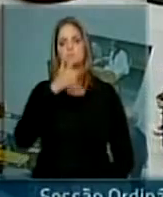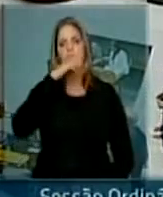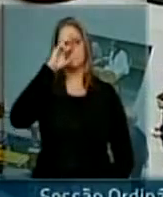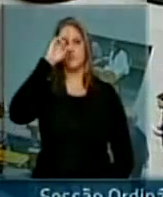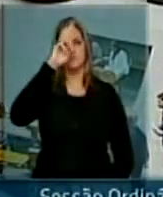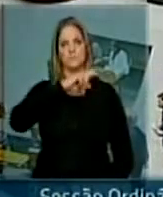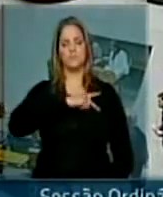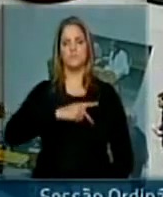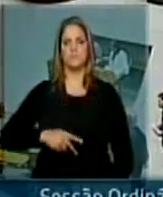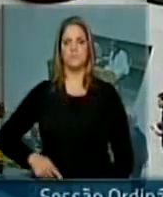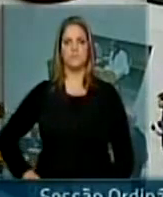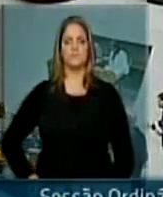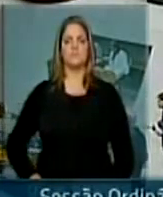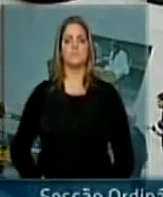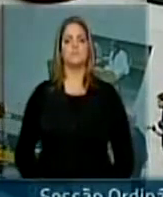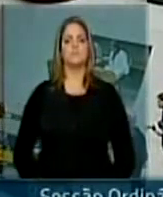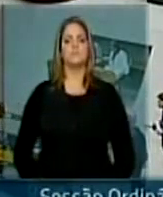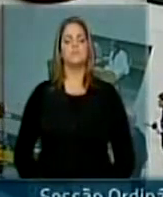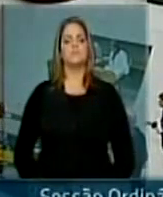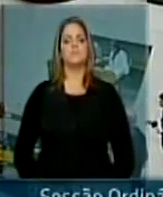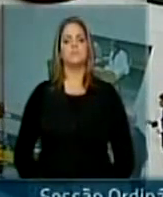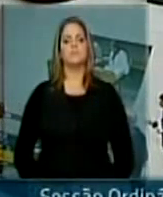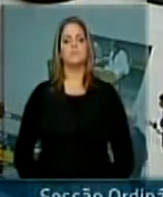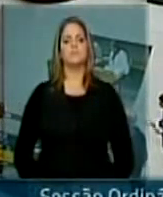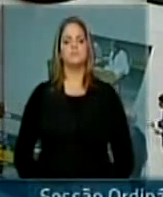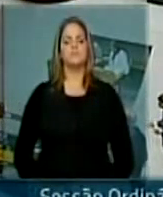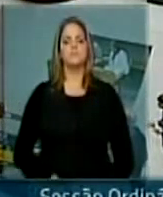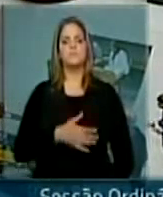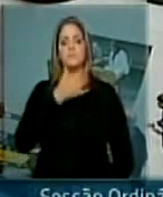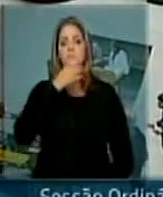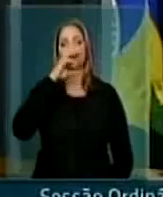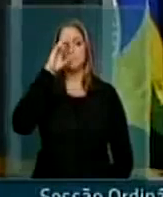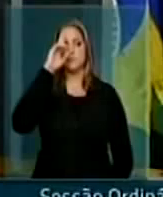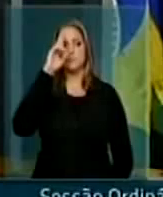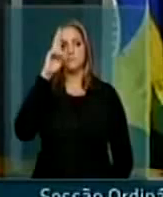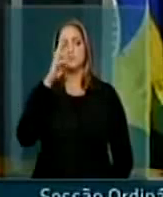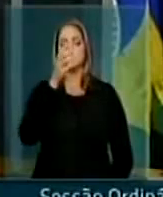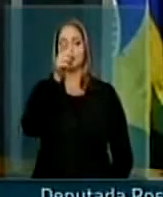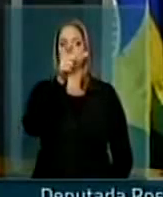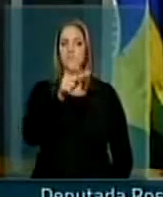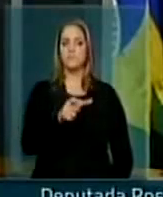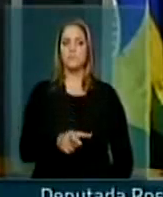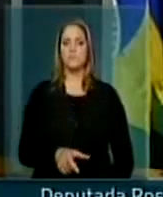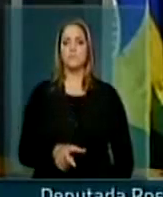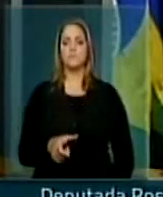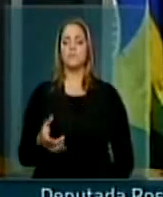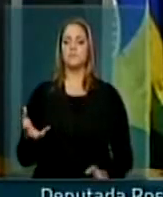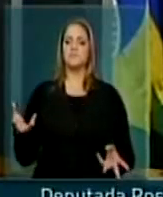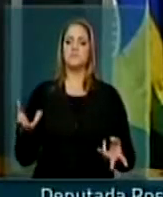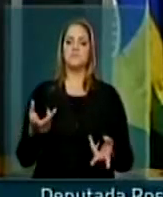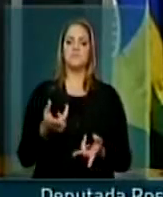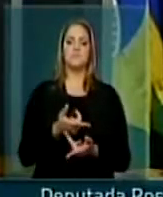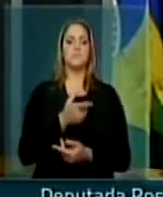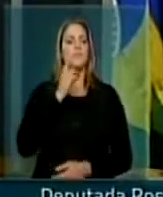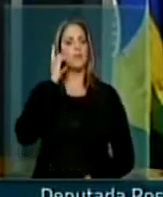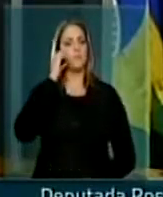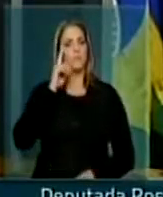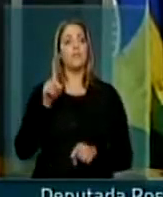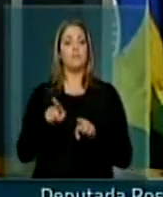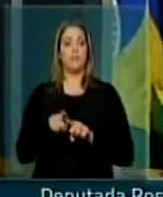Senhor Presidente, Senhor, Vossa Excelência, que além de ser um grande deputado, é